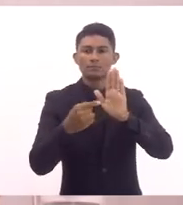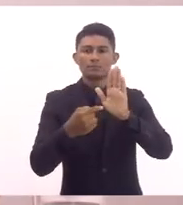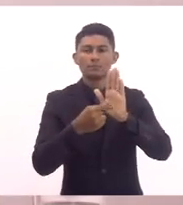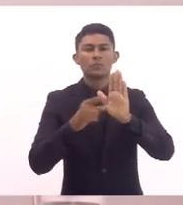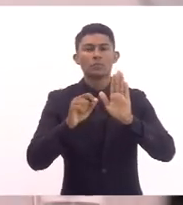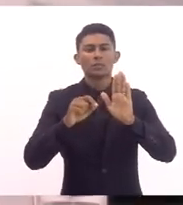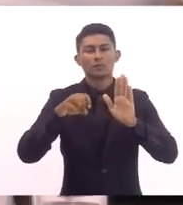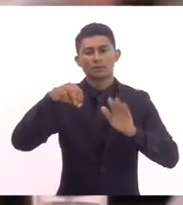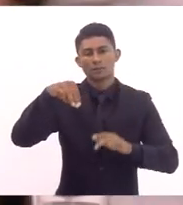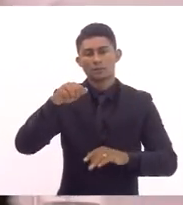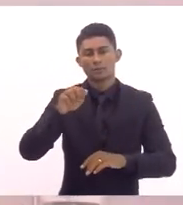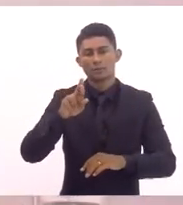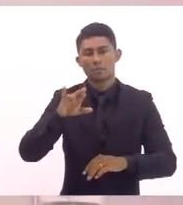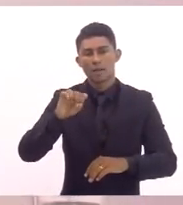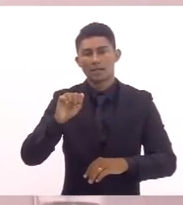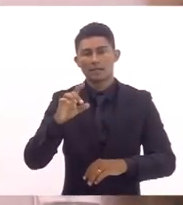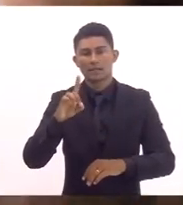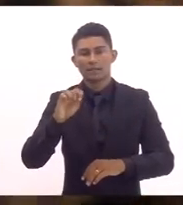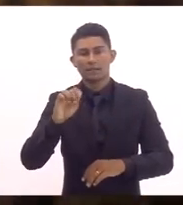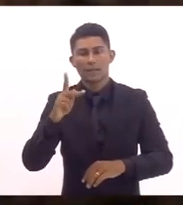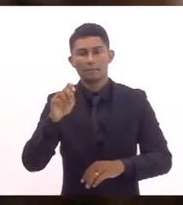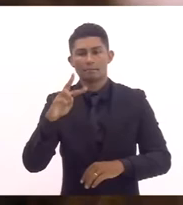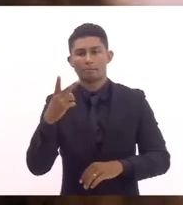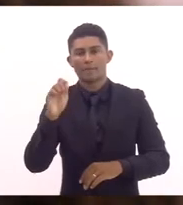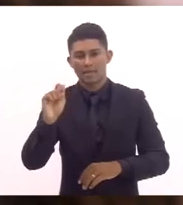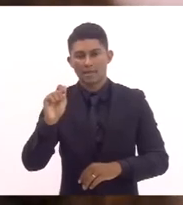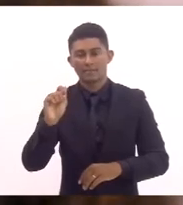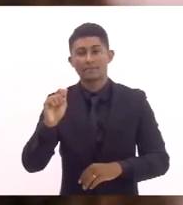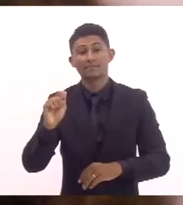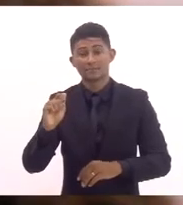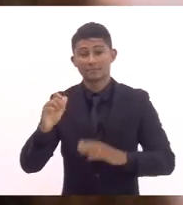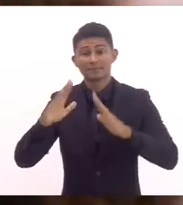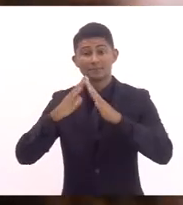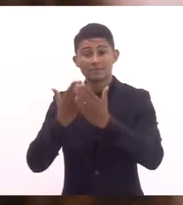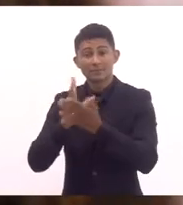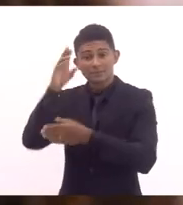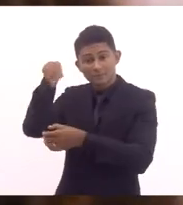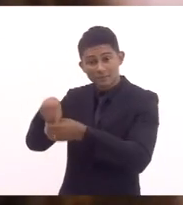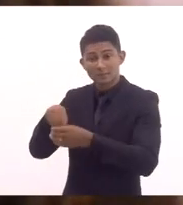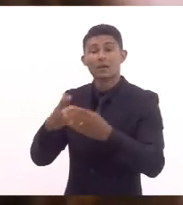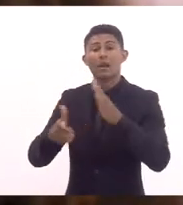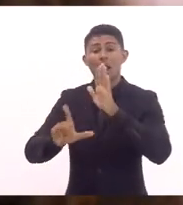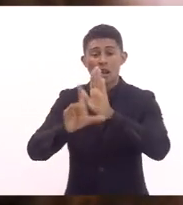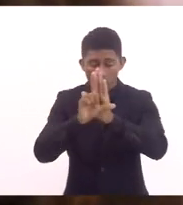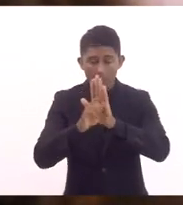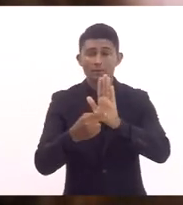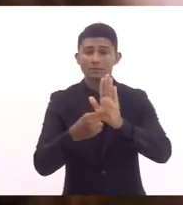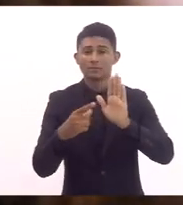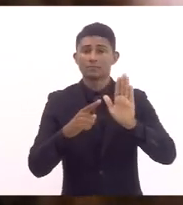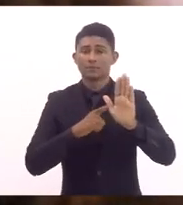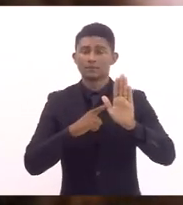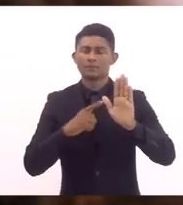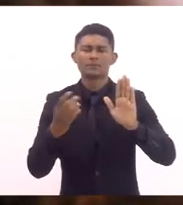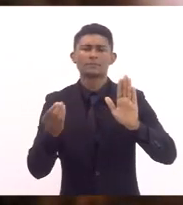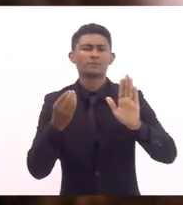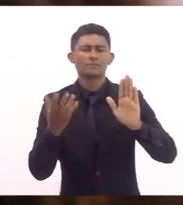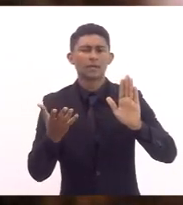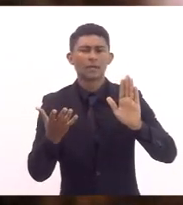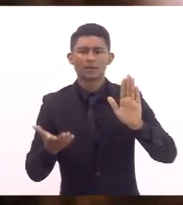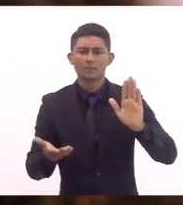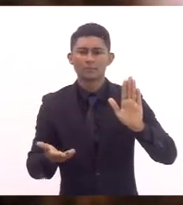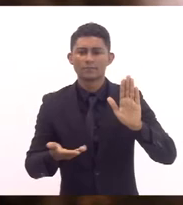da Penha nos colégios então a gente fez uma lei para fazer o cúmplice da Lei Maria da Penha de tal maneira